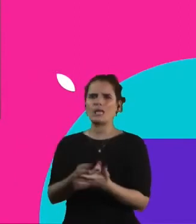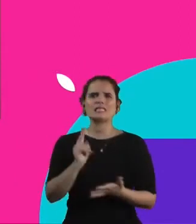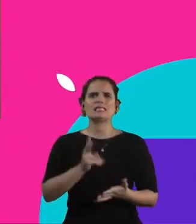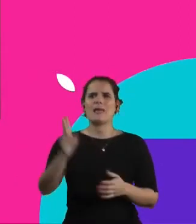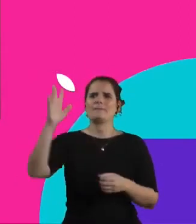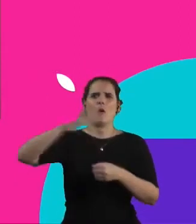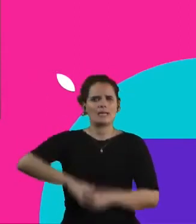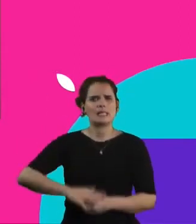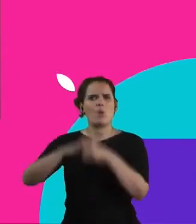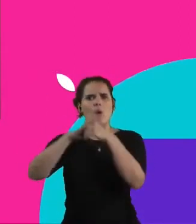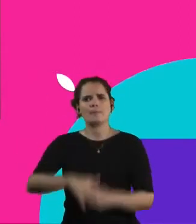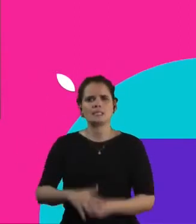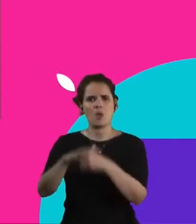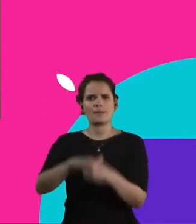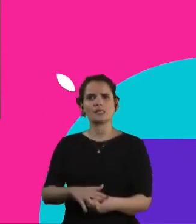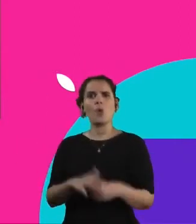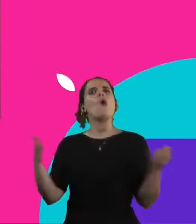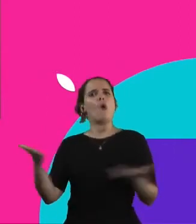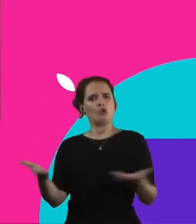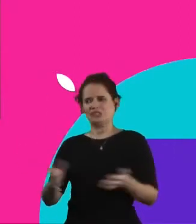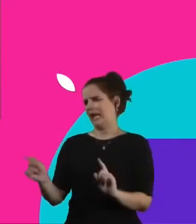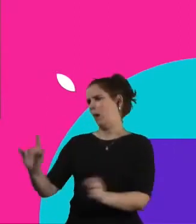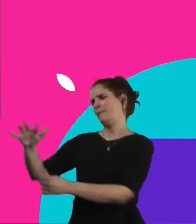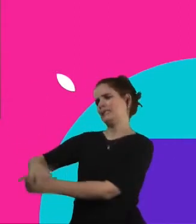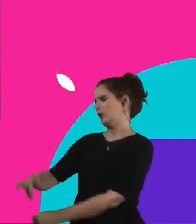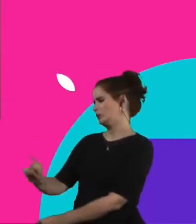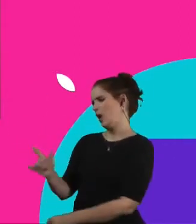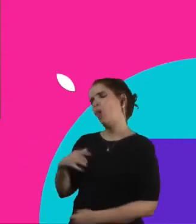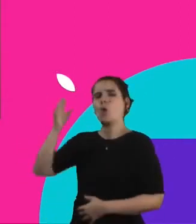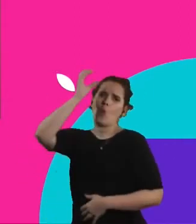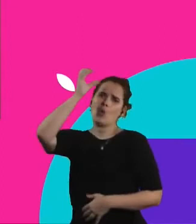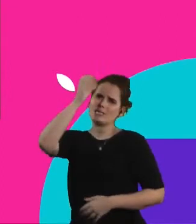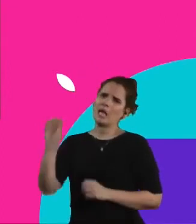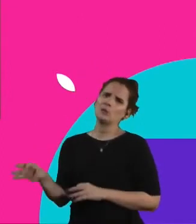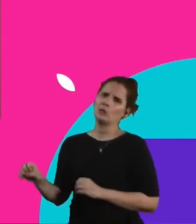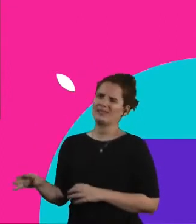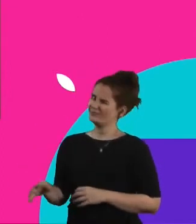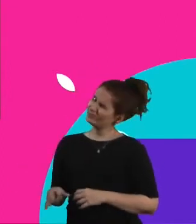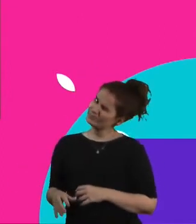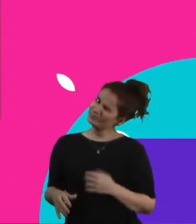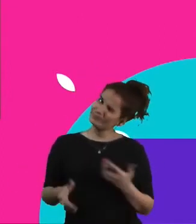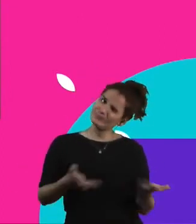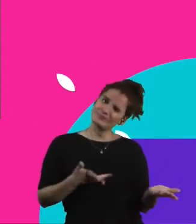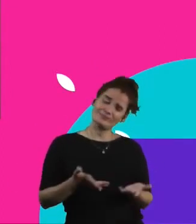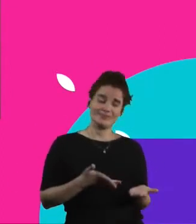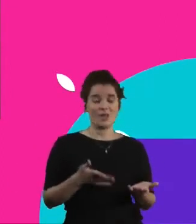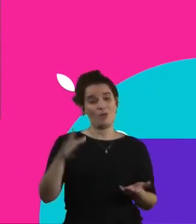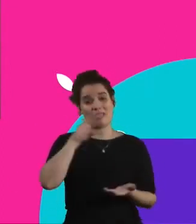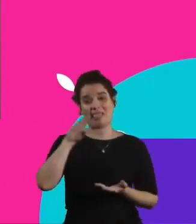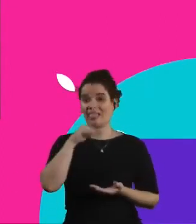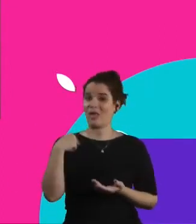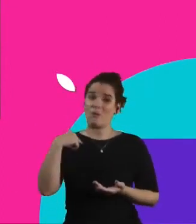desse indivíduo, de um dia para o outro, ele diz que tomou consciência e quer educar a população. É uma grande